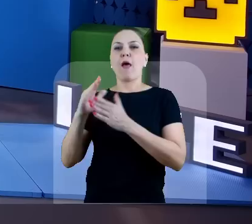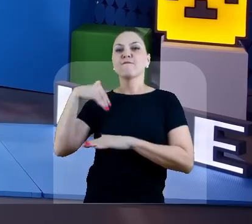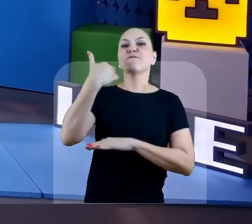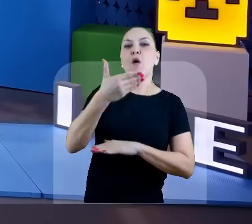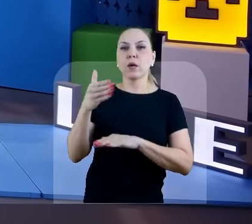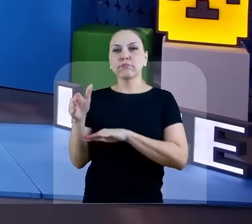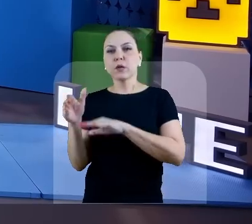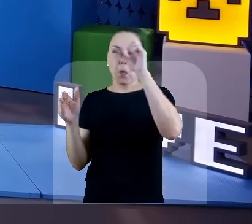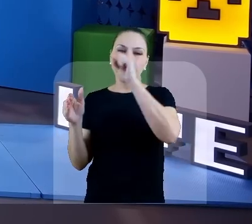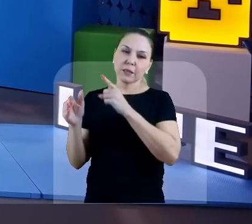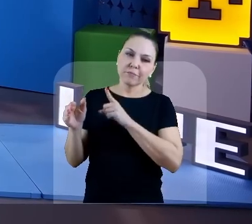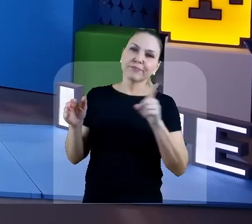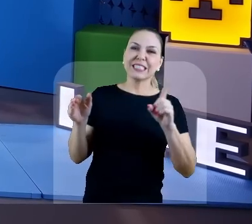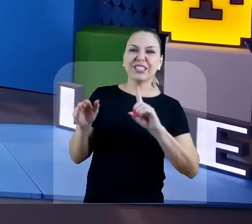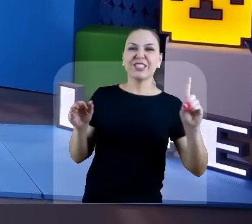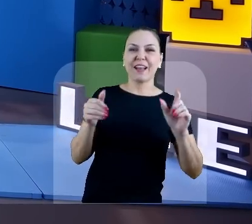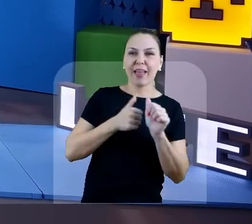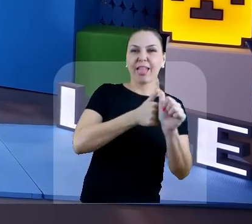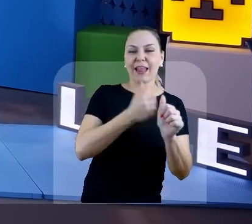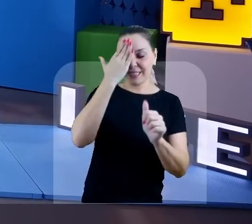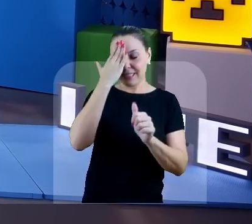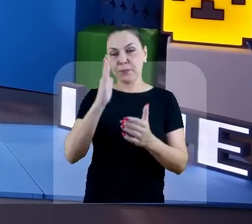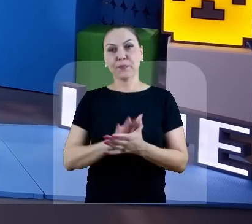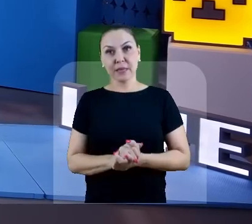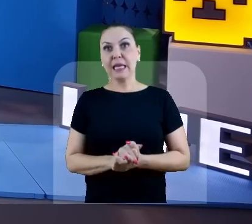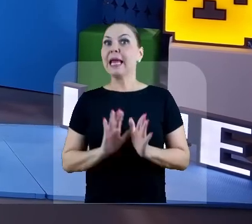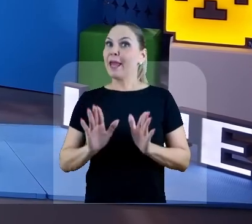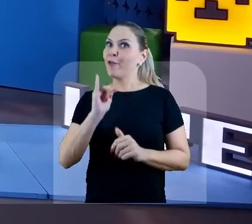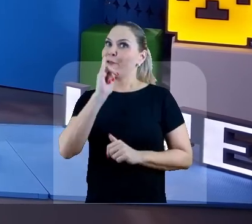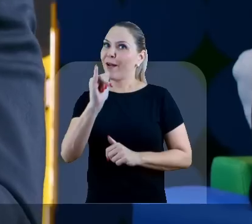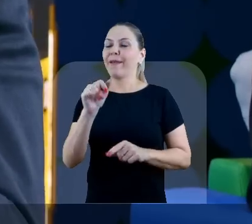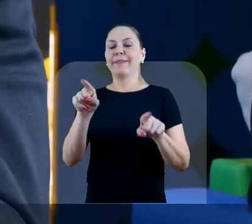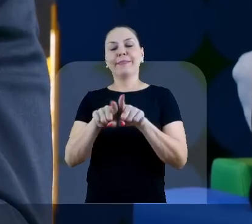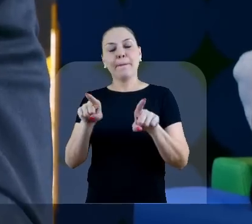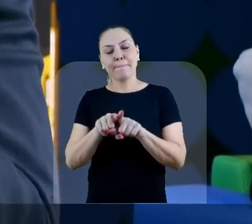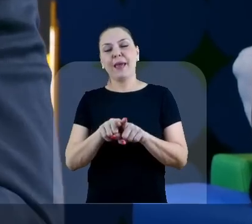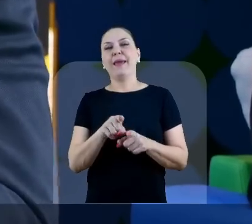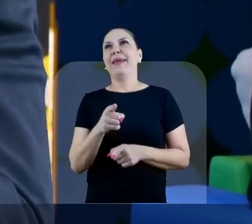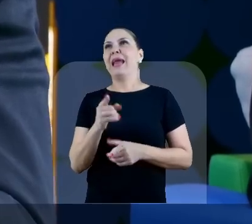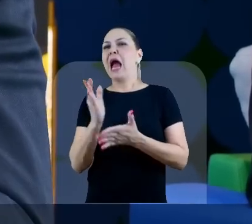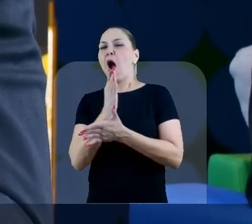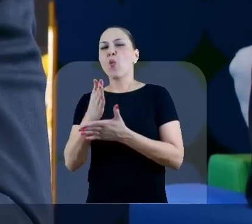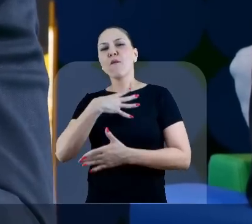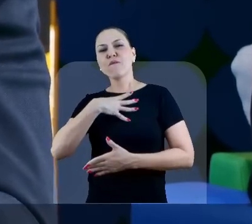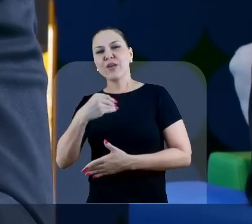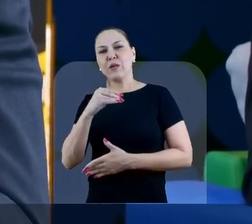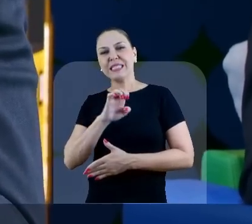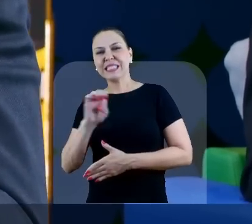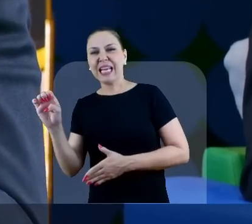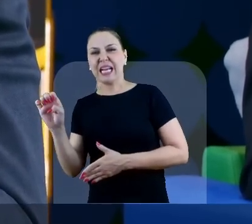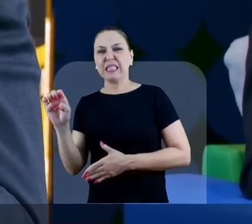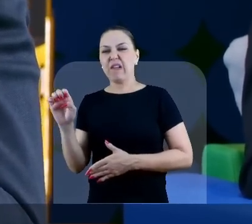consegui perceber o que era o certo e o que era errado. O que eu falei para pai que, bem financeiramente, tinham filhos rebeldes de